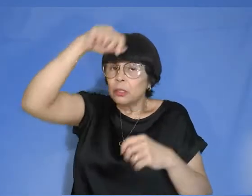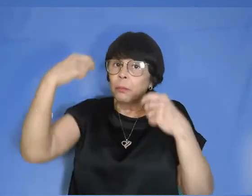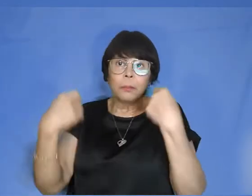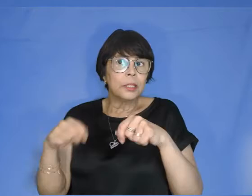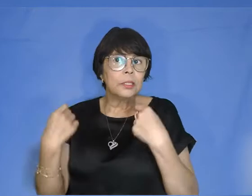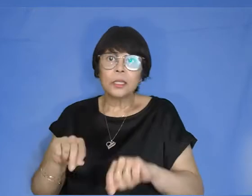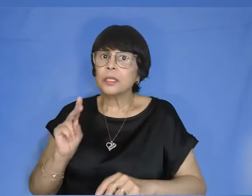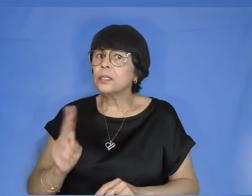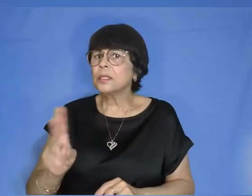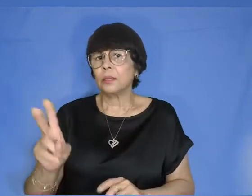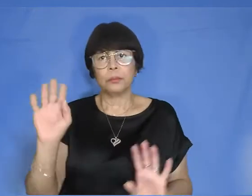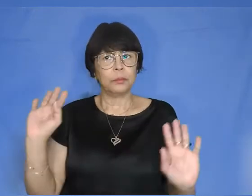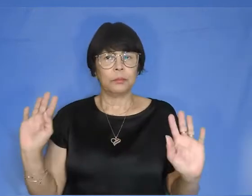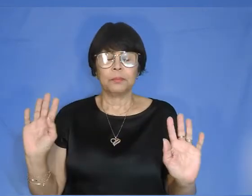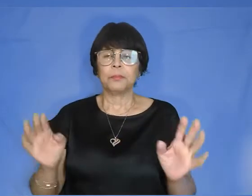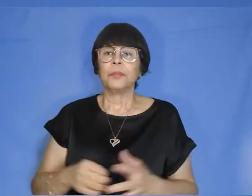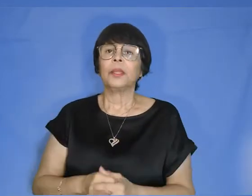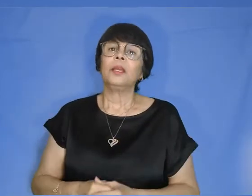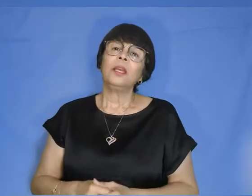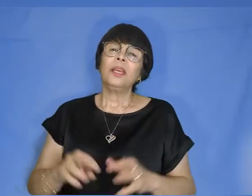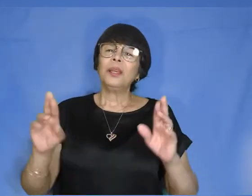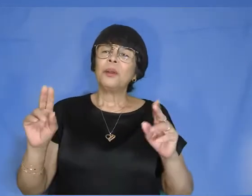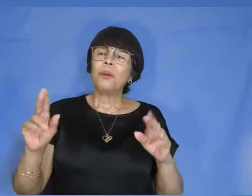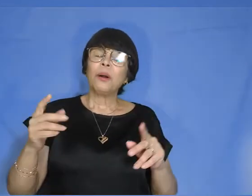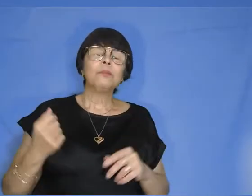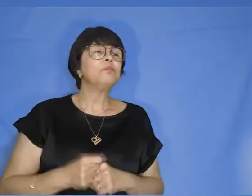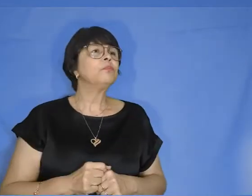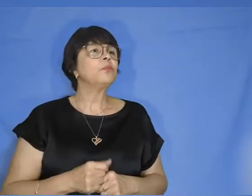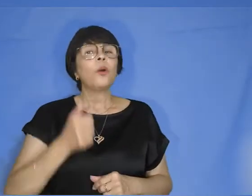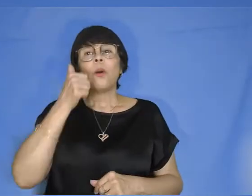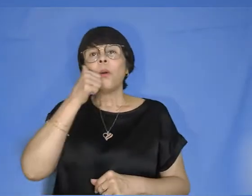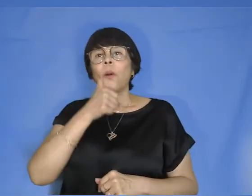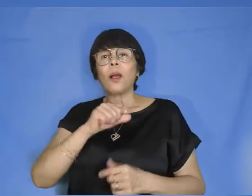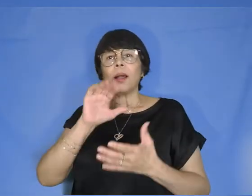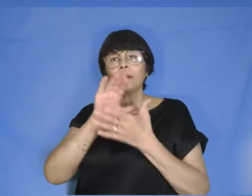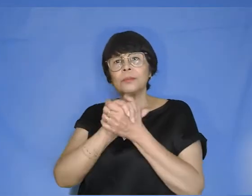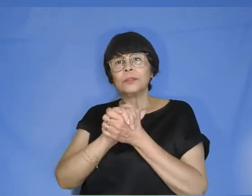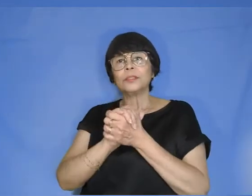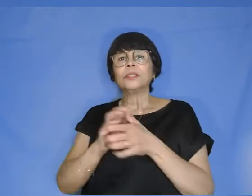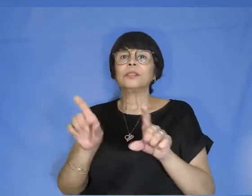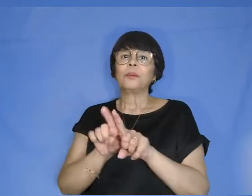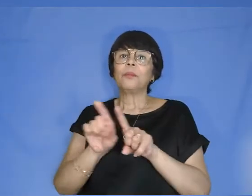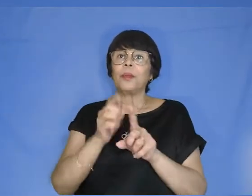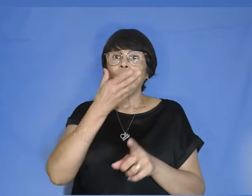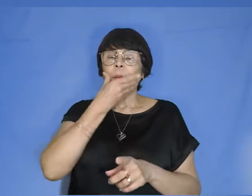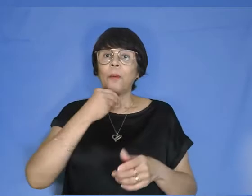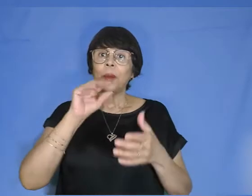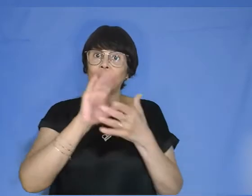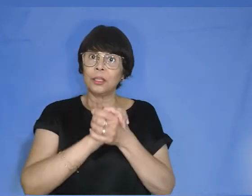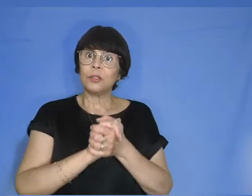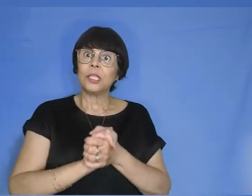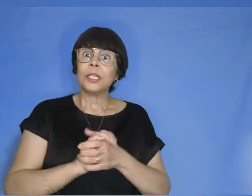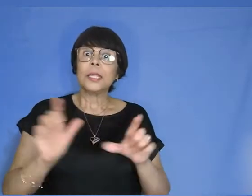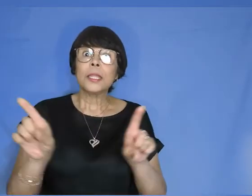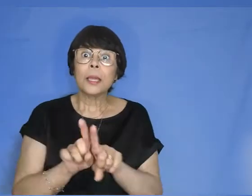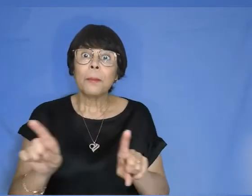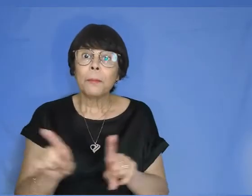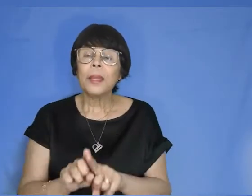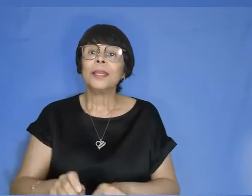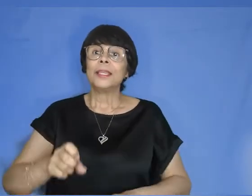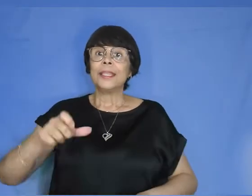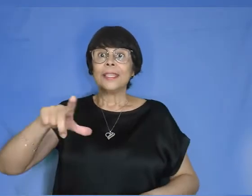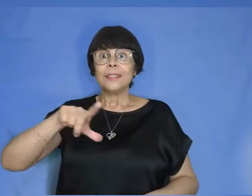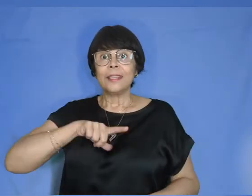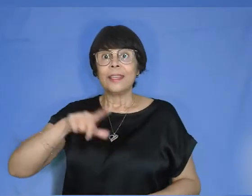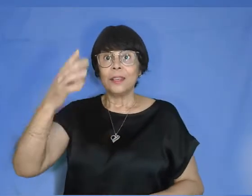a perspectiva de estar cheio do Espírito Santo. Ele fala de servos e patrões, ele fala da armadura de Deus. Todos